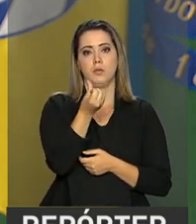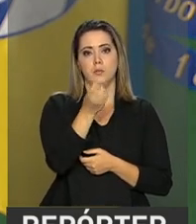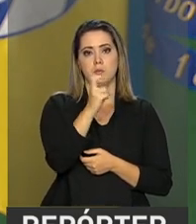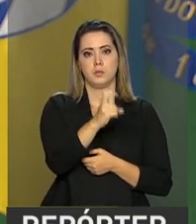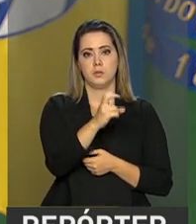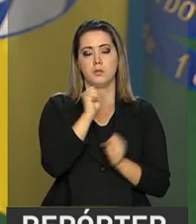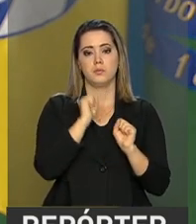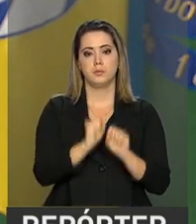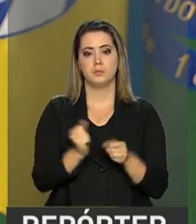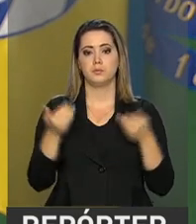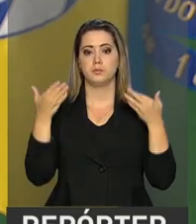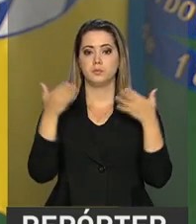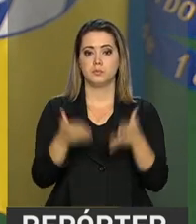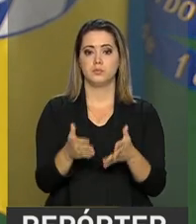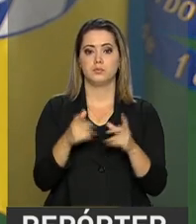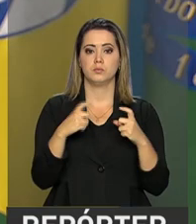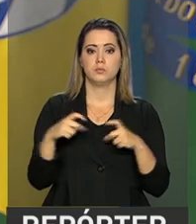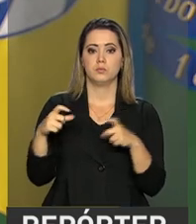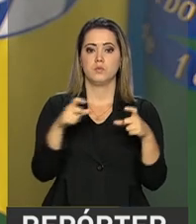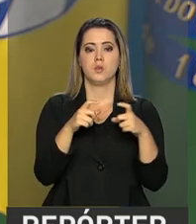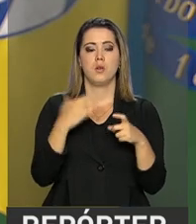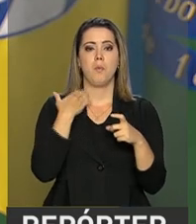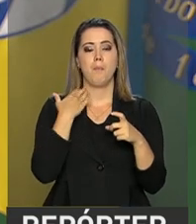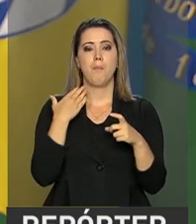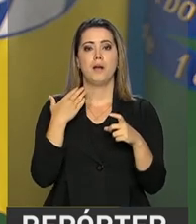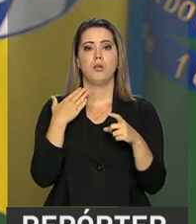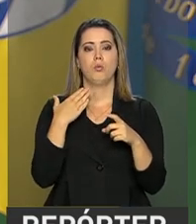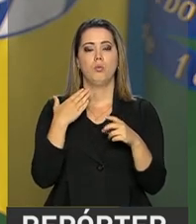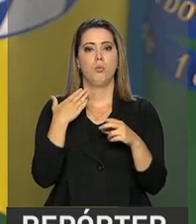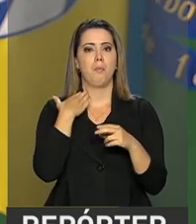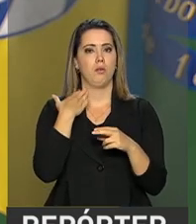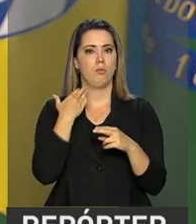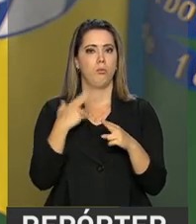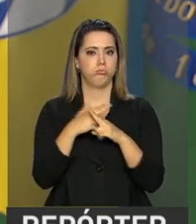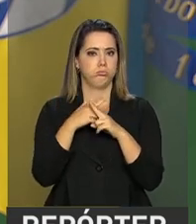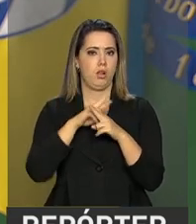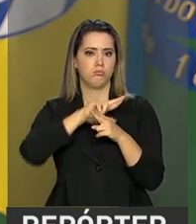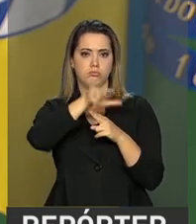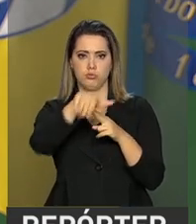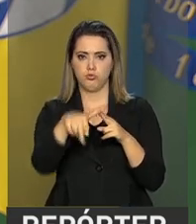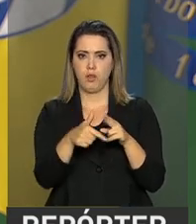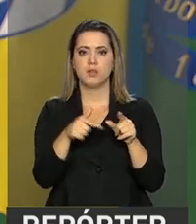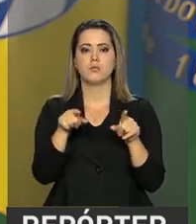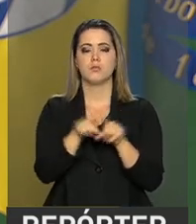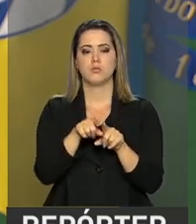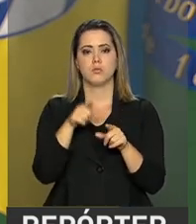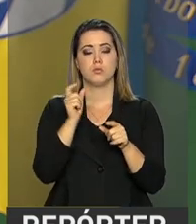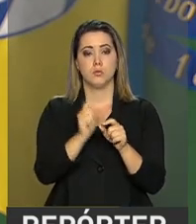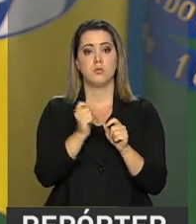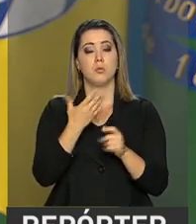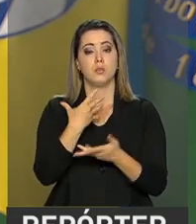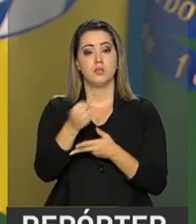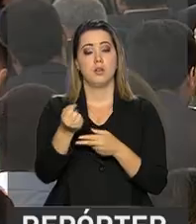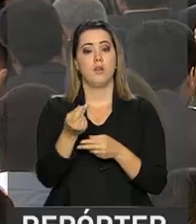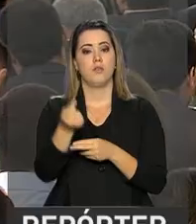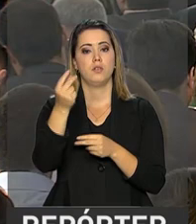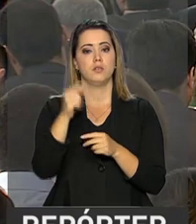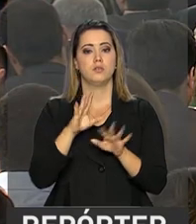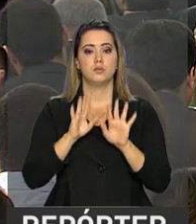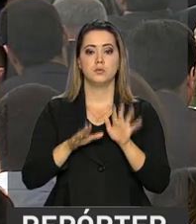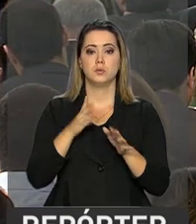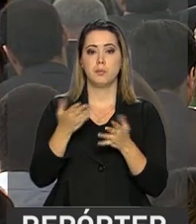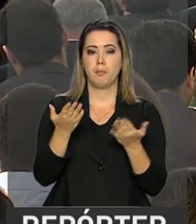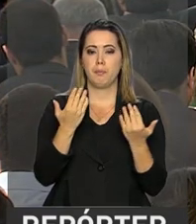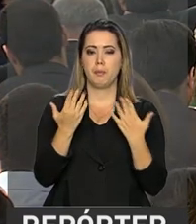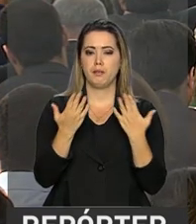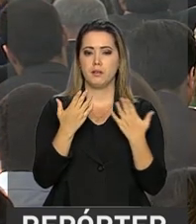poderá ir ao estabelecimento bancário para sacar os seus valores. E, convenhamos, não é pouco, não é? Muitas vezes